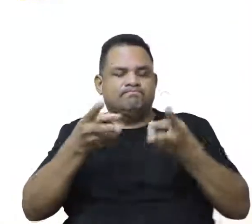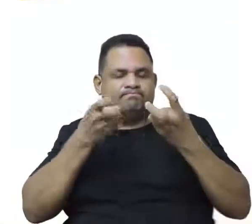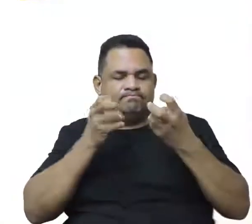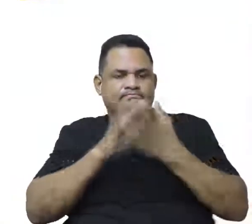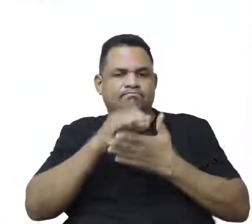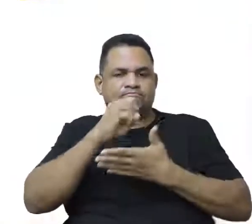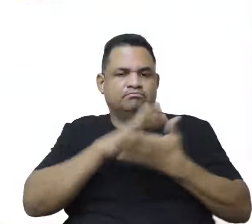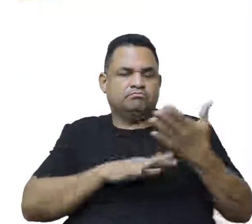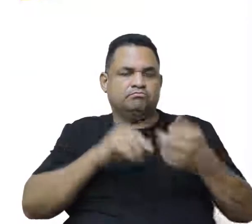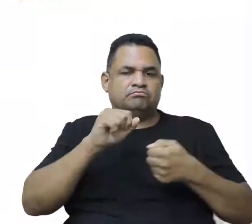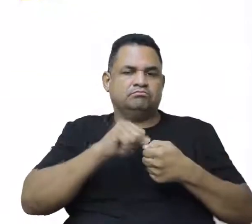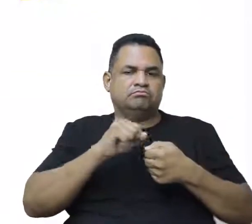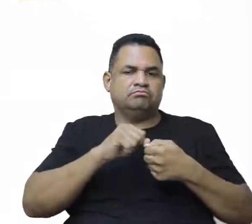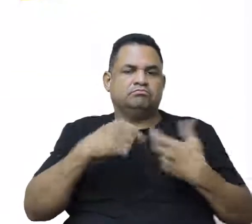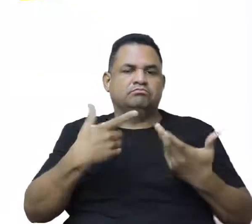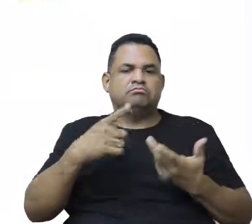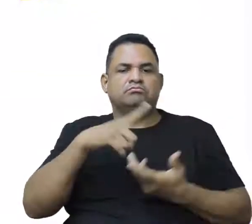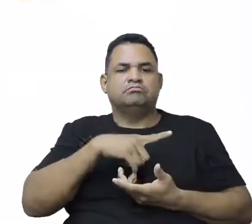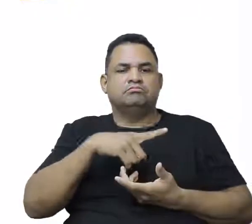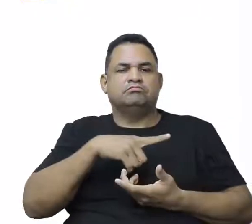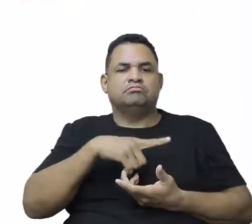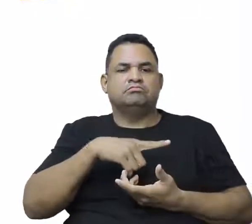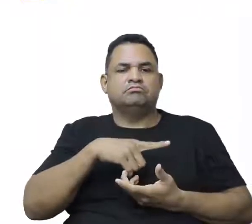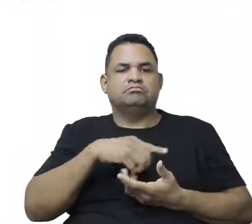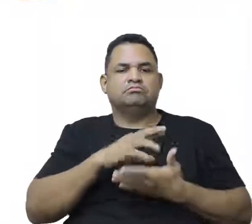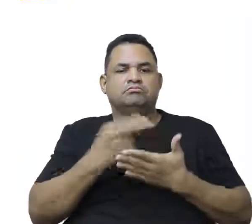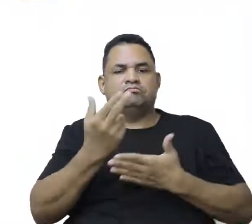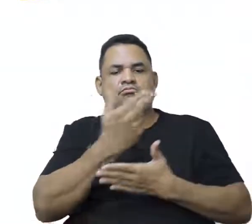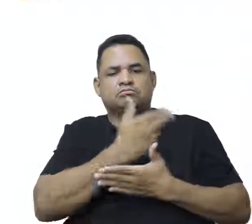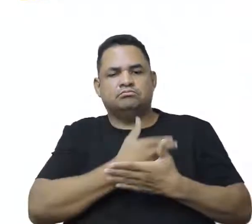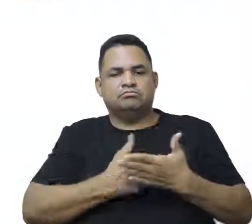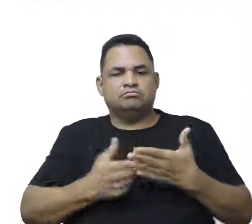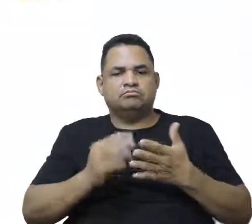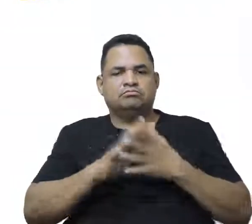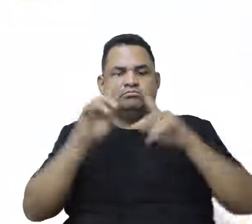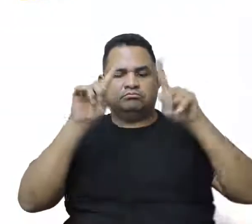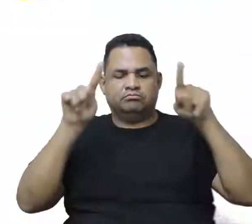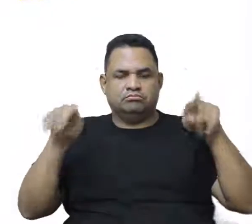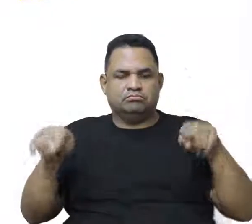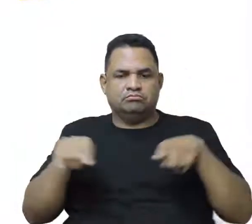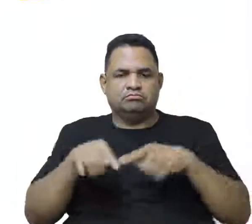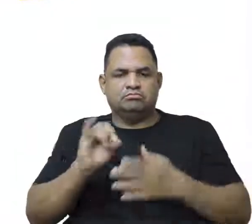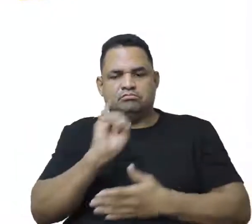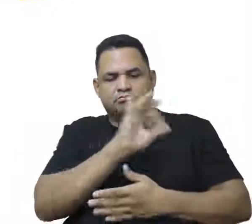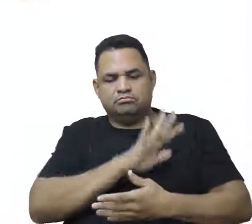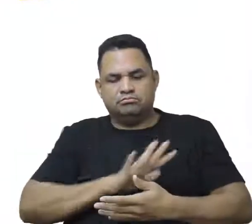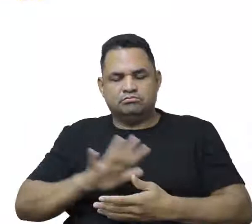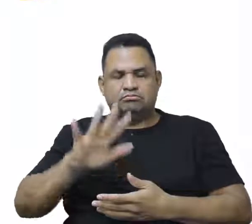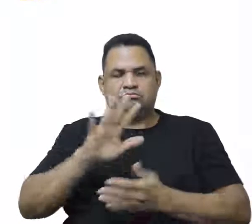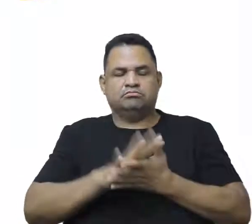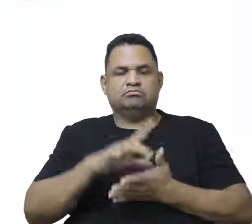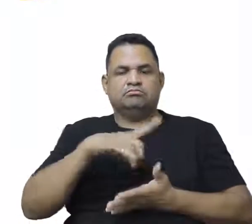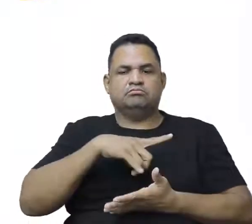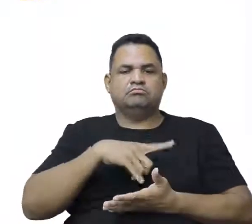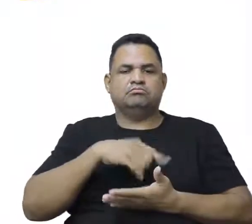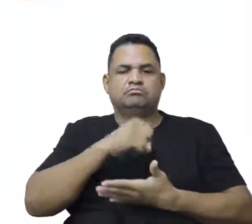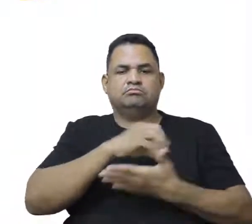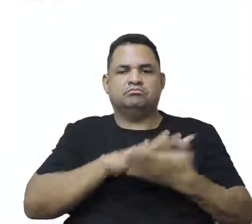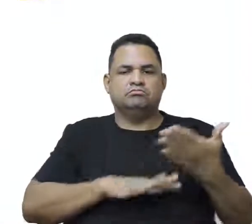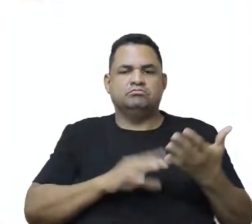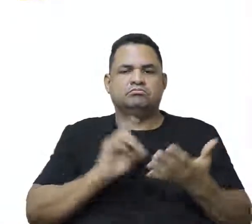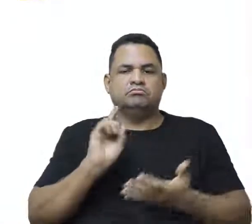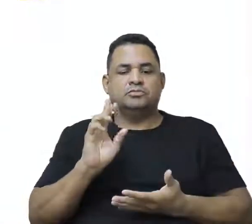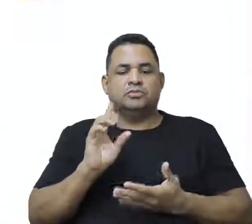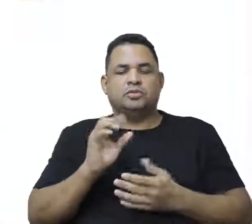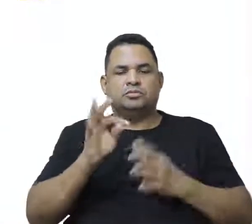e resolver. Eu vou ter textos que traz a charge, a tabela, a ilustração, e vai ter questões que vai vir